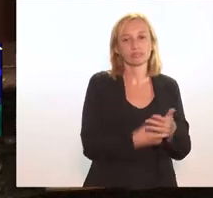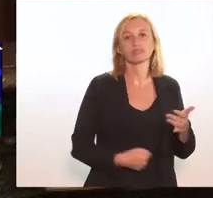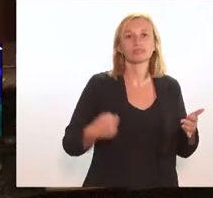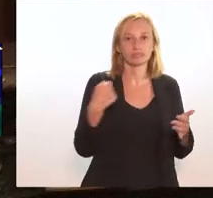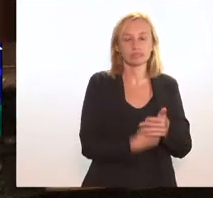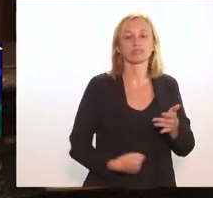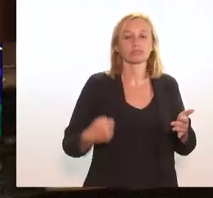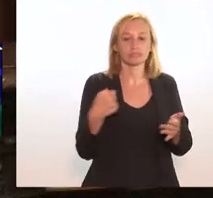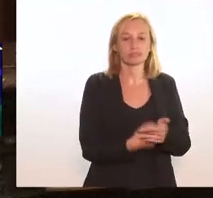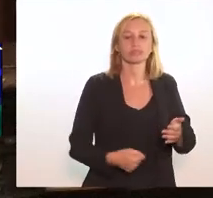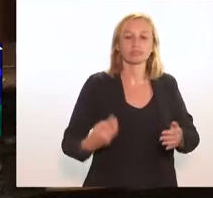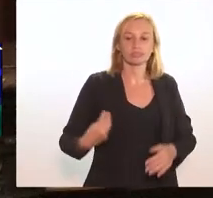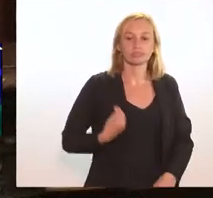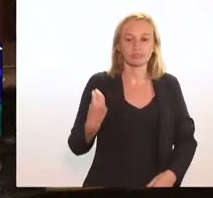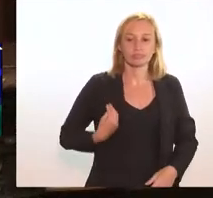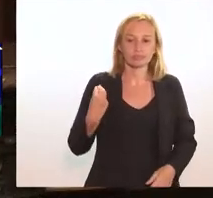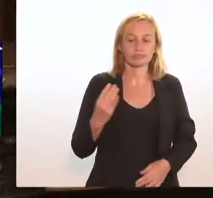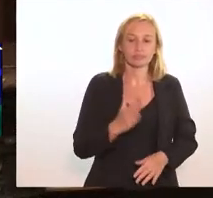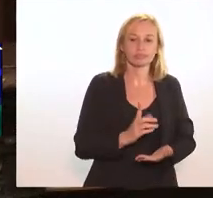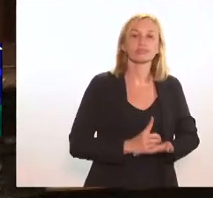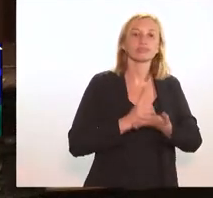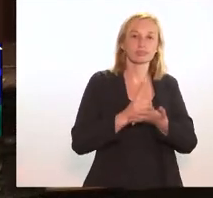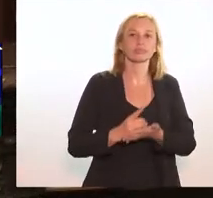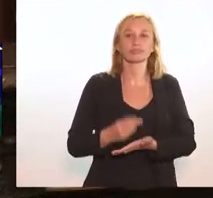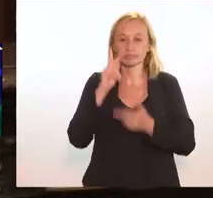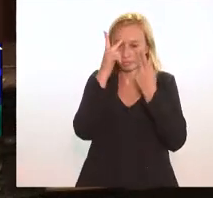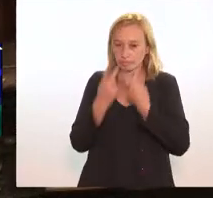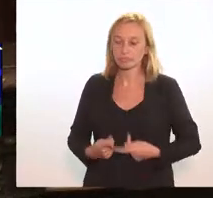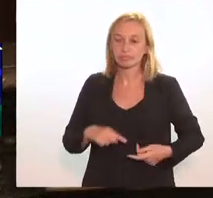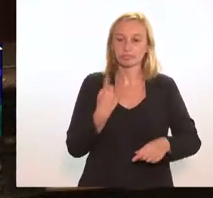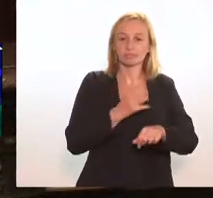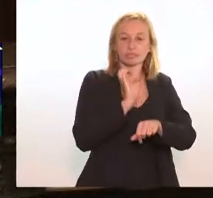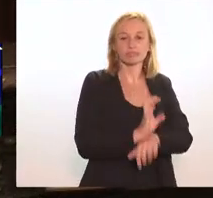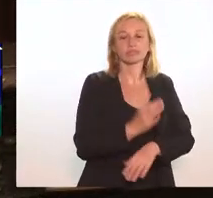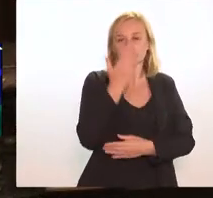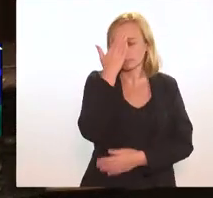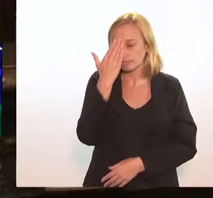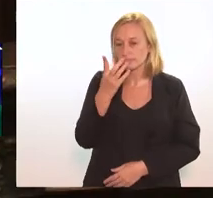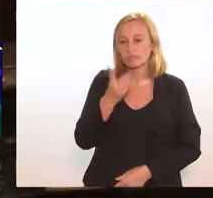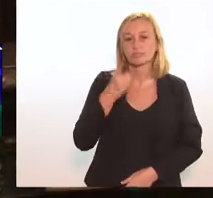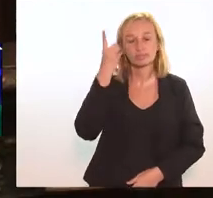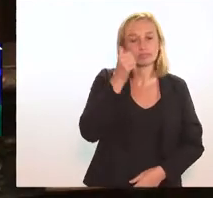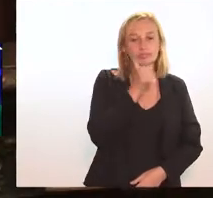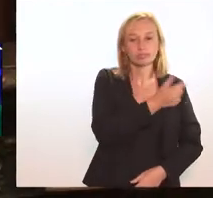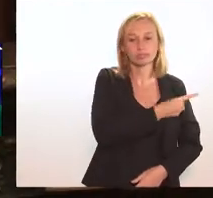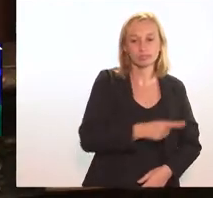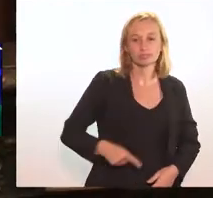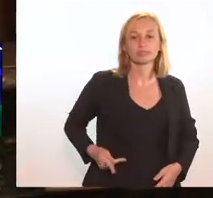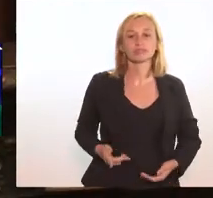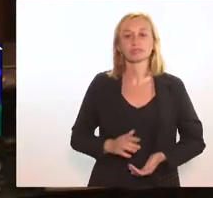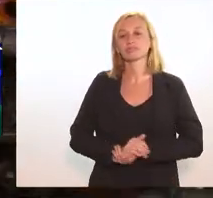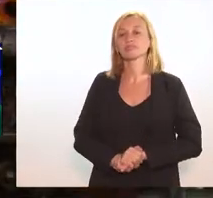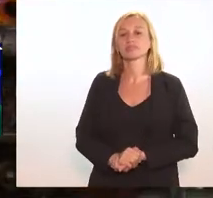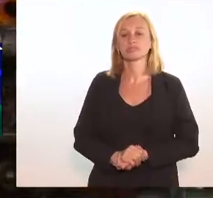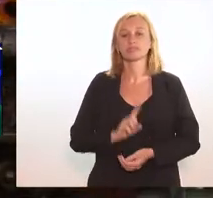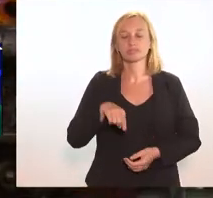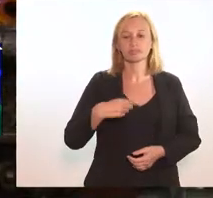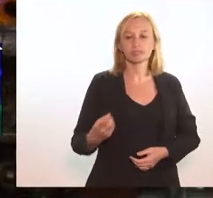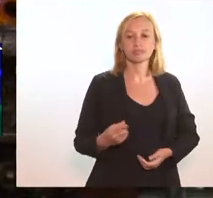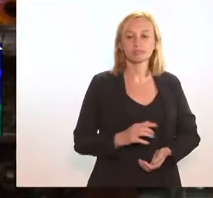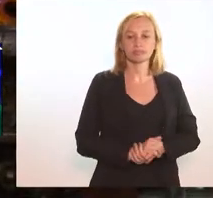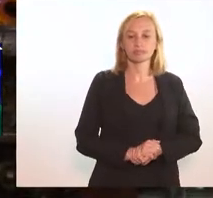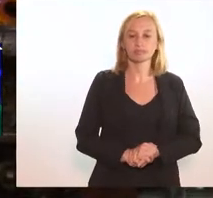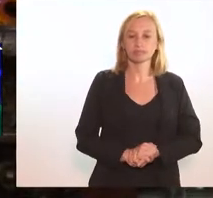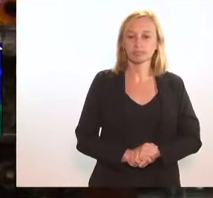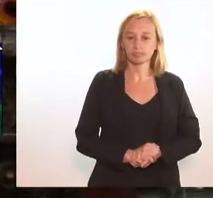Seguimos na luta pela sobrevivência e dignidade humana no nosso estado. Muito obrigada, senhora presidenta. Próxima oradora inscrita